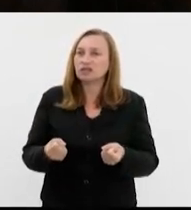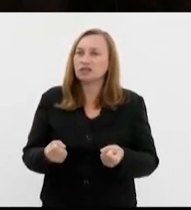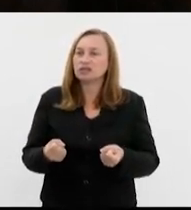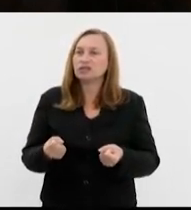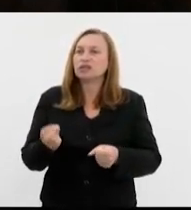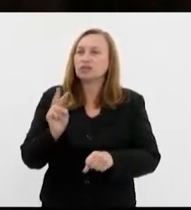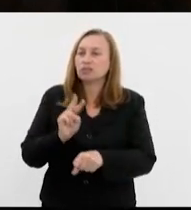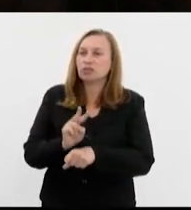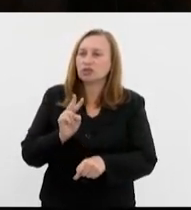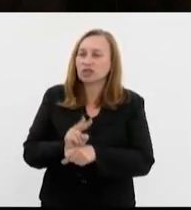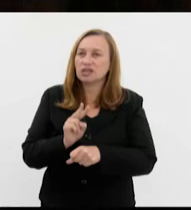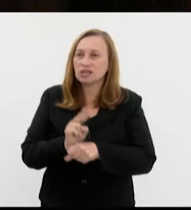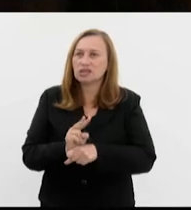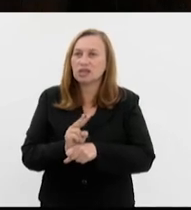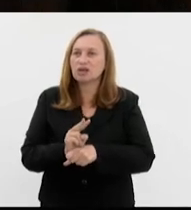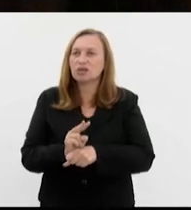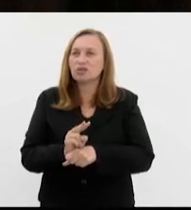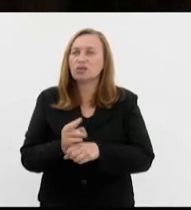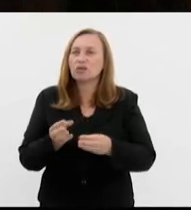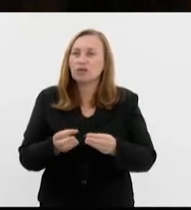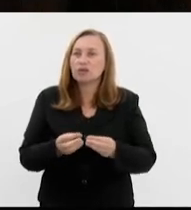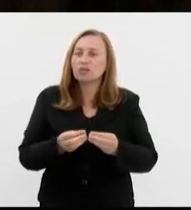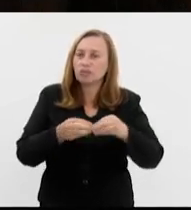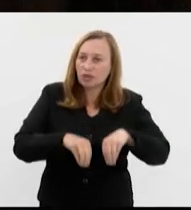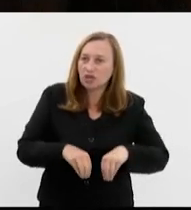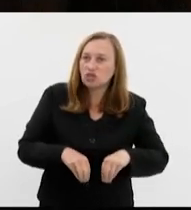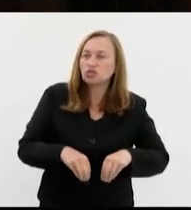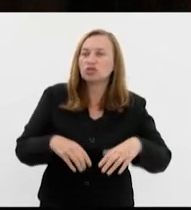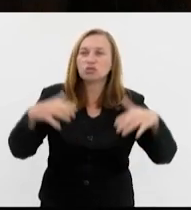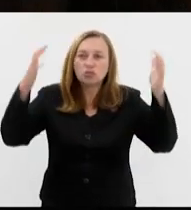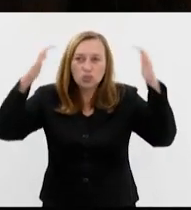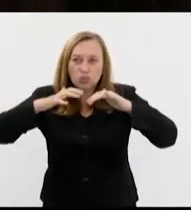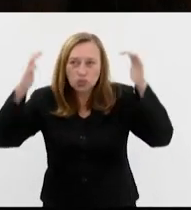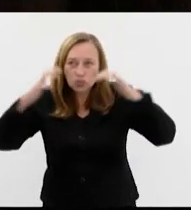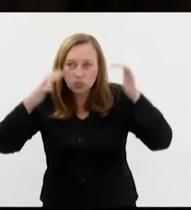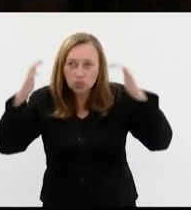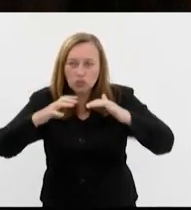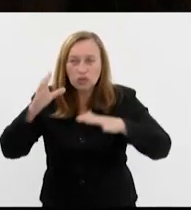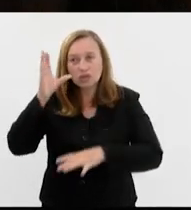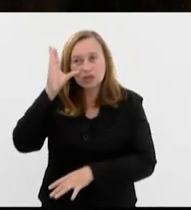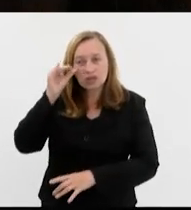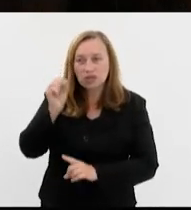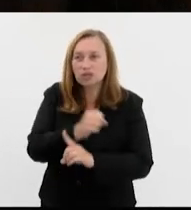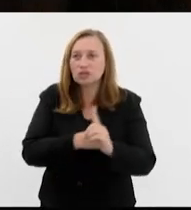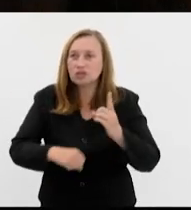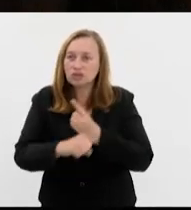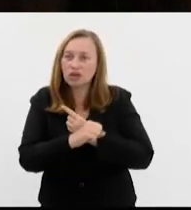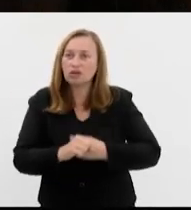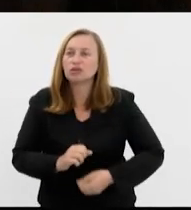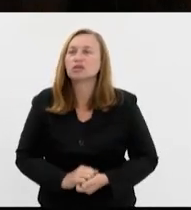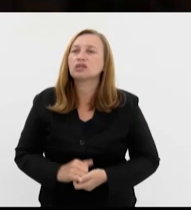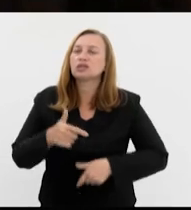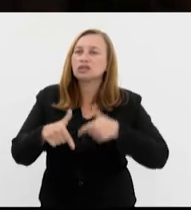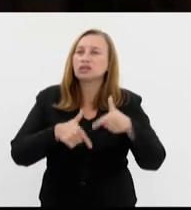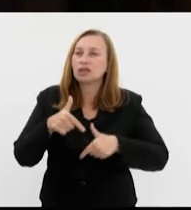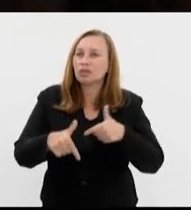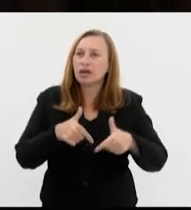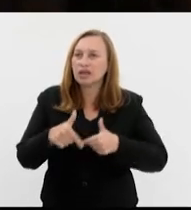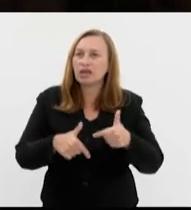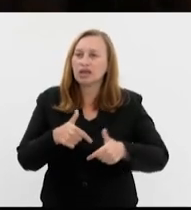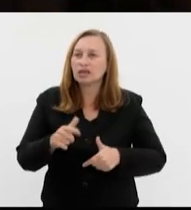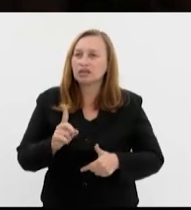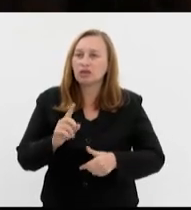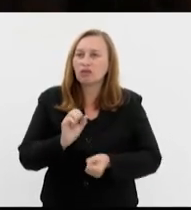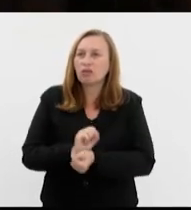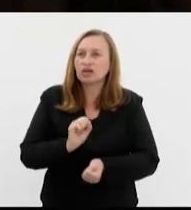prevenção à tragédia, por políticas de defesa civil, por mudar a lógica da habitação de interesse social, trabalhar ali de forma anterior, não esperar a